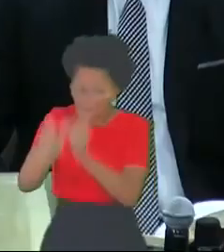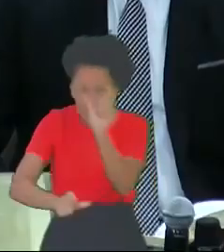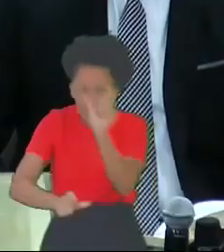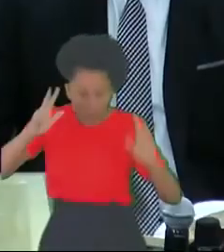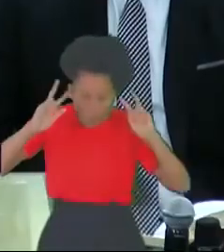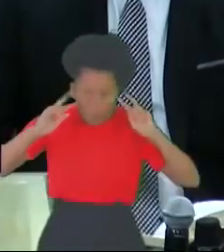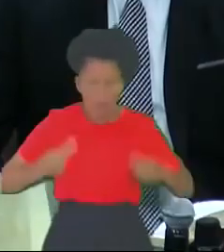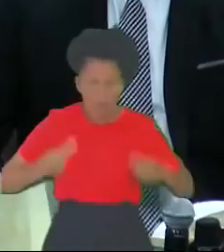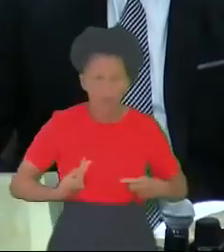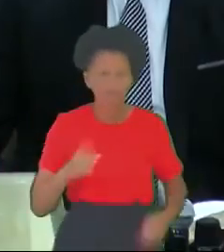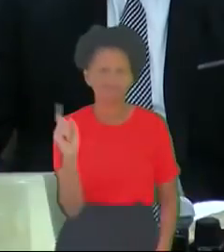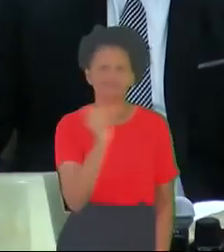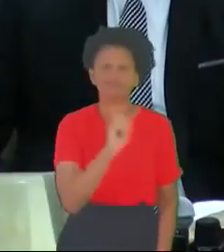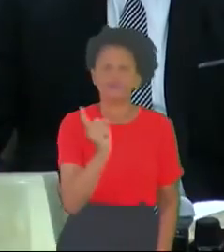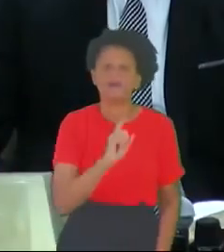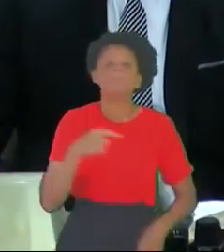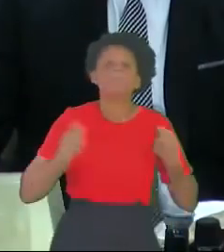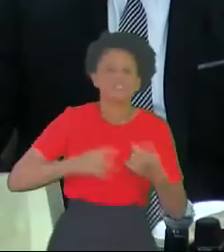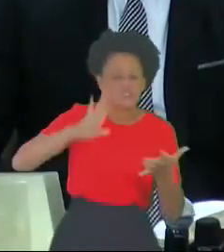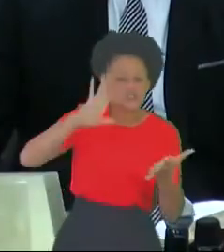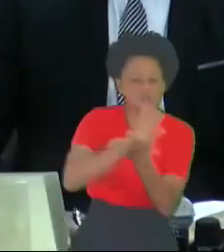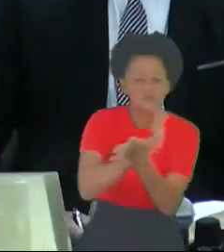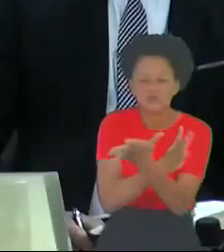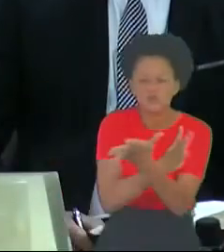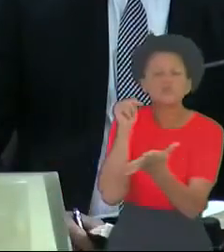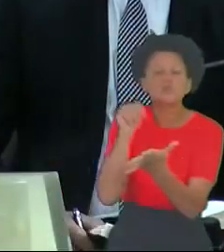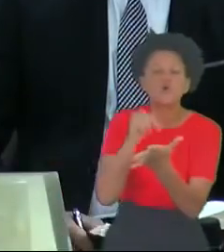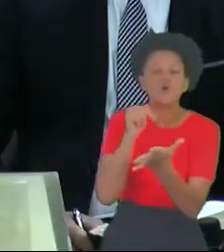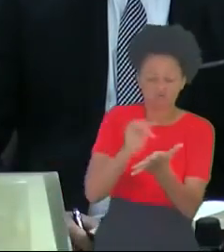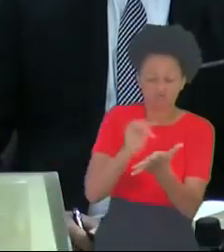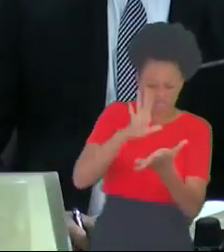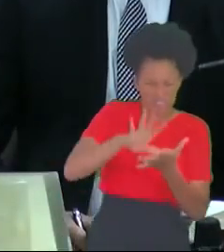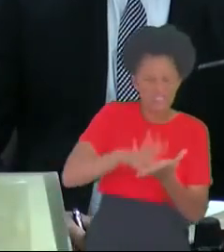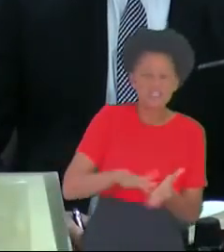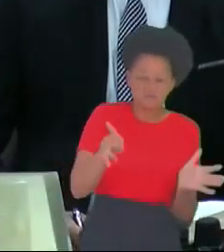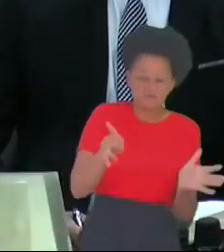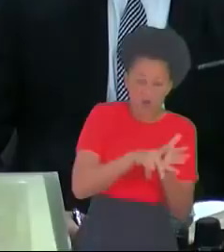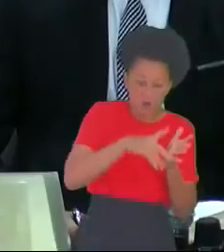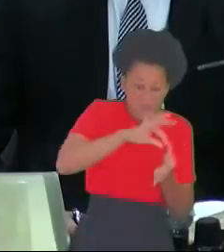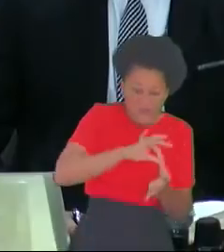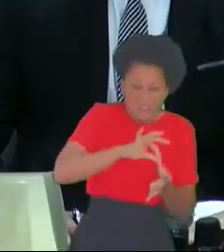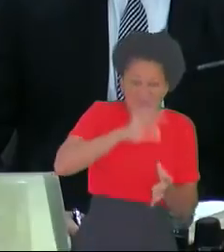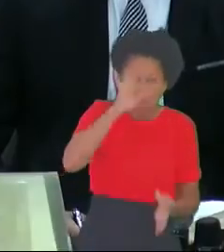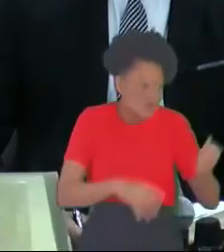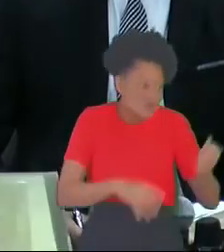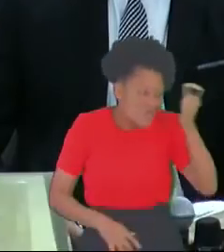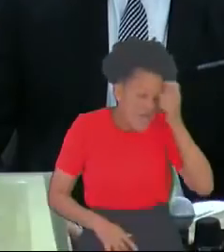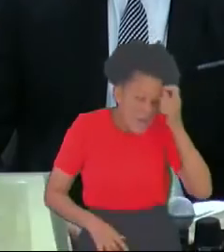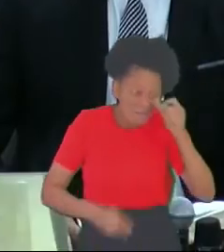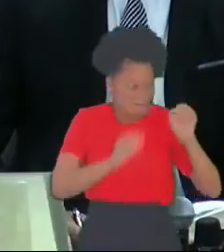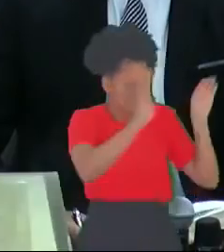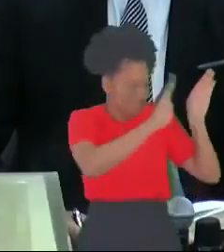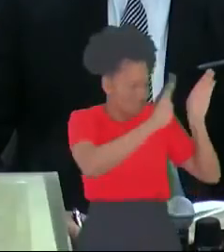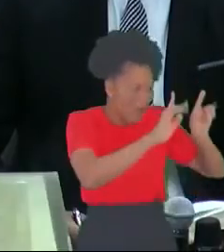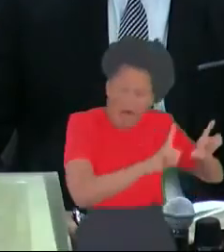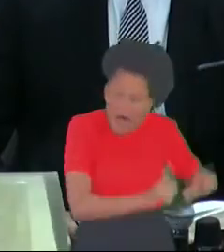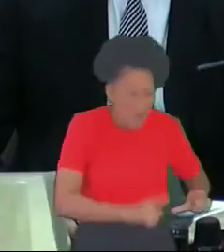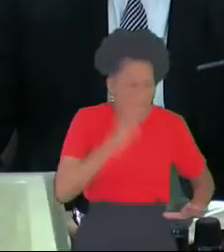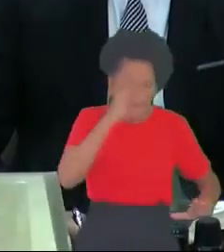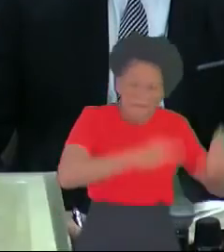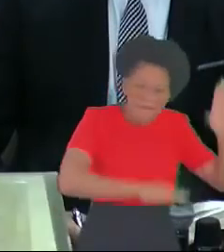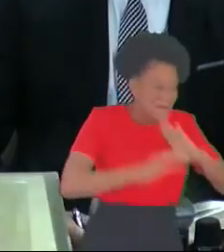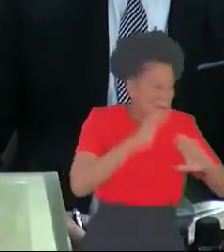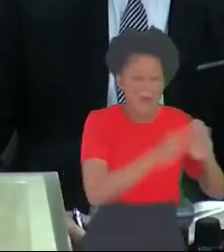mas nós precisamos destruir o espírito Baal. O espírito balindo, nós precisamos destruir o mal.